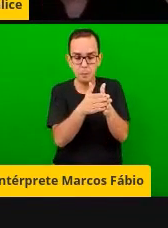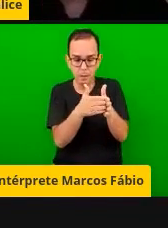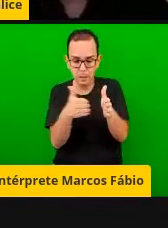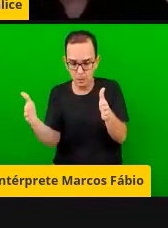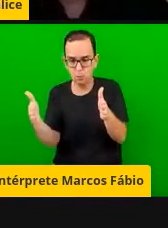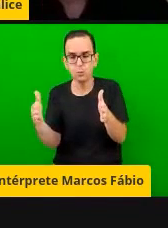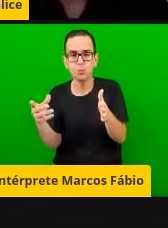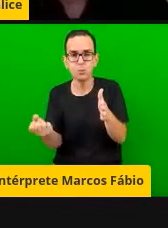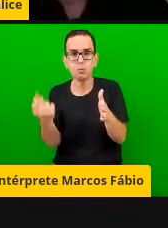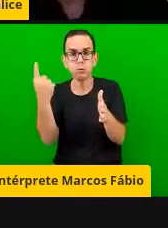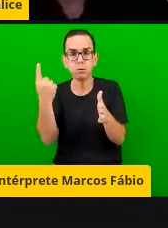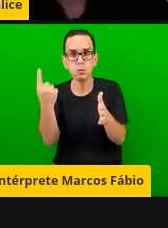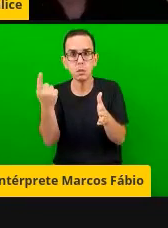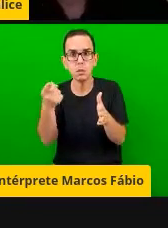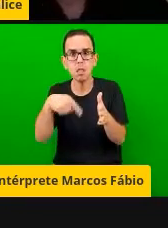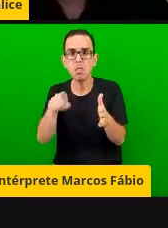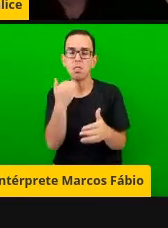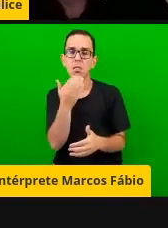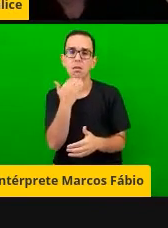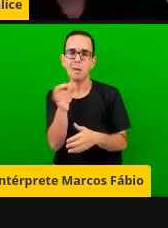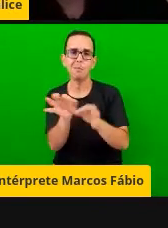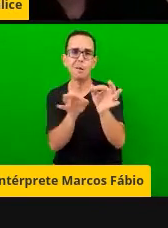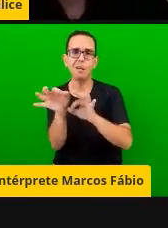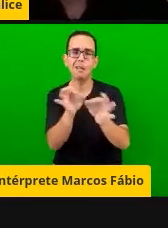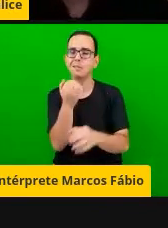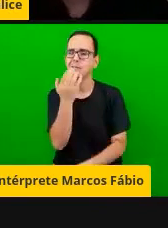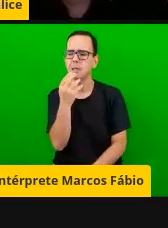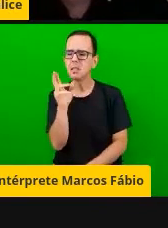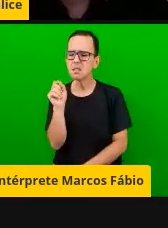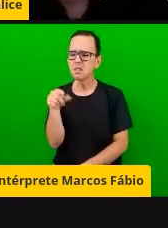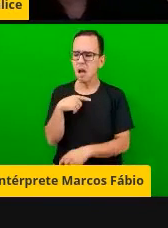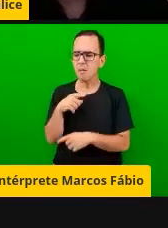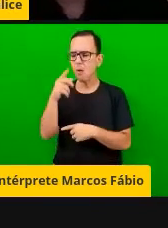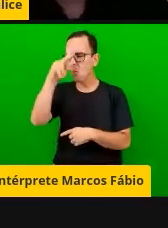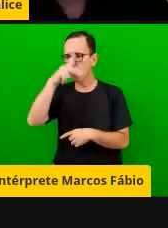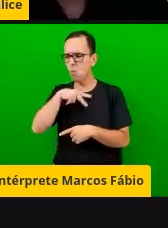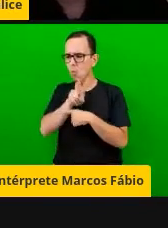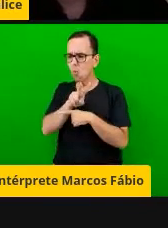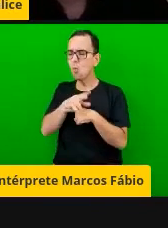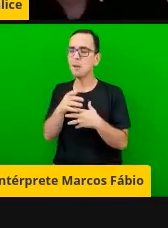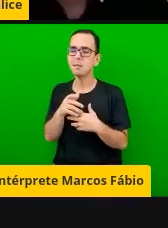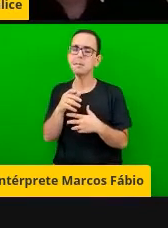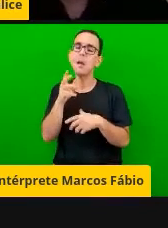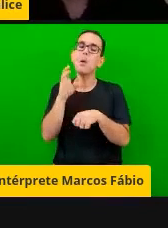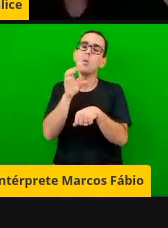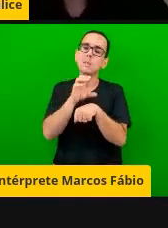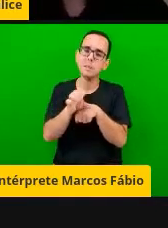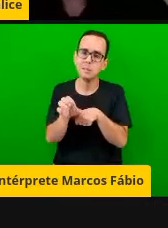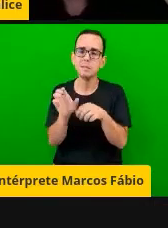ninguém estava preparado, né? Quem é que estava preparado com o coronavírus, né? Bem que os cientistas vêm alertando para a encrenca,